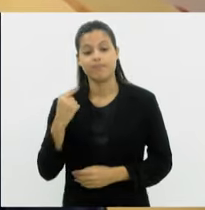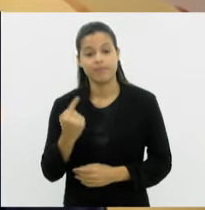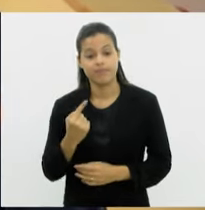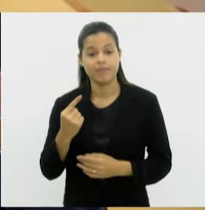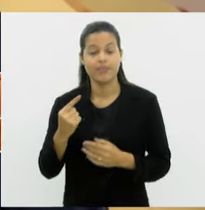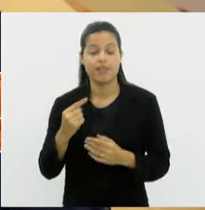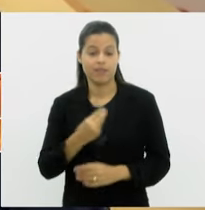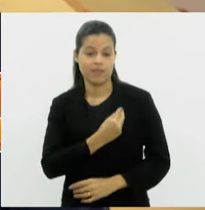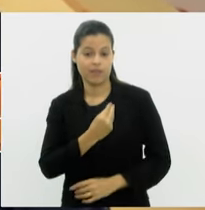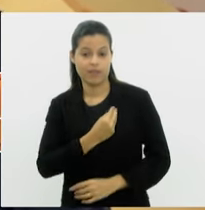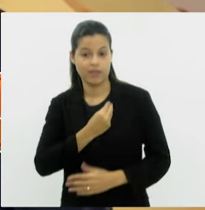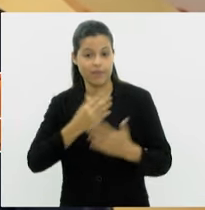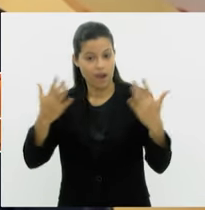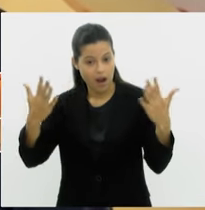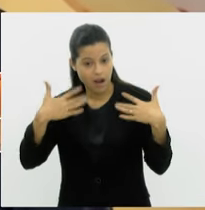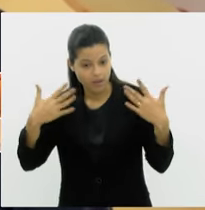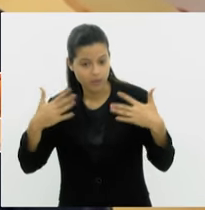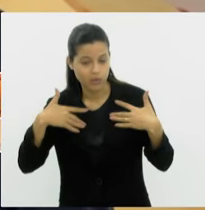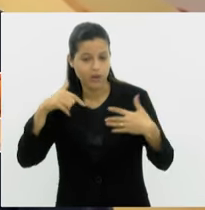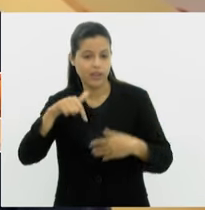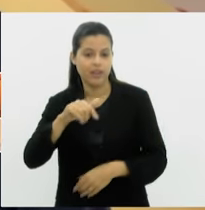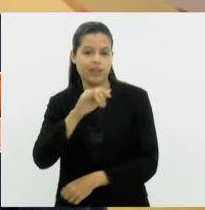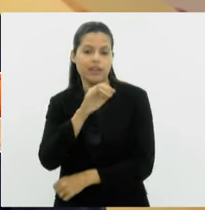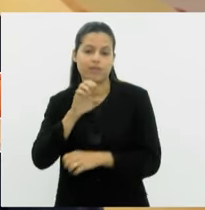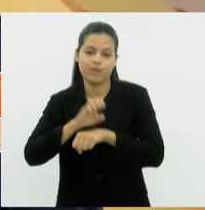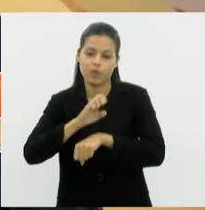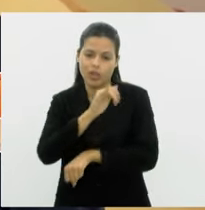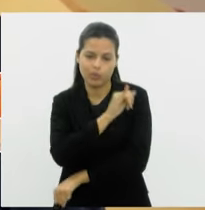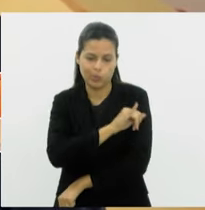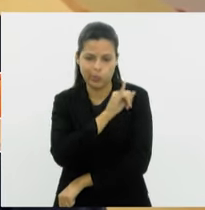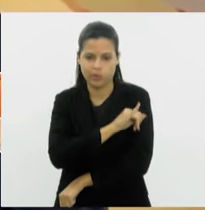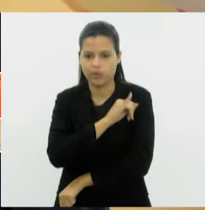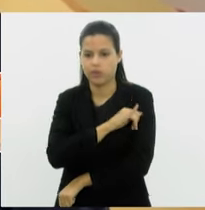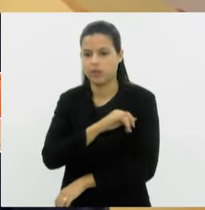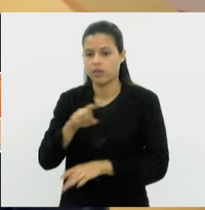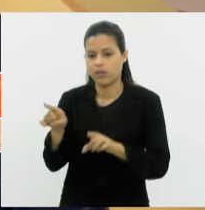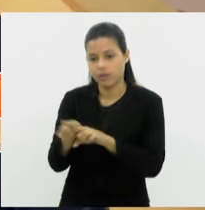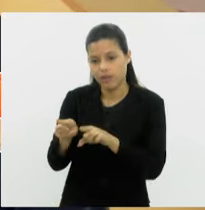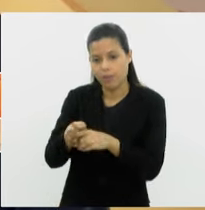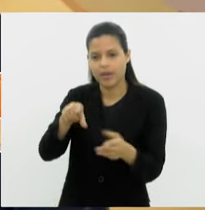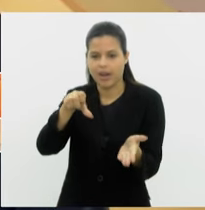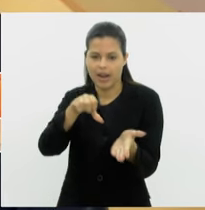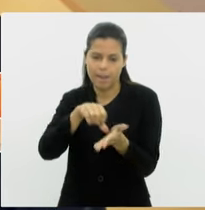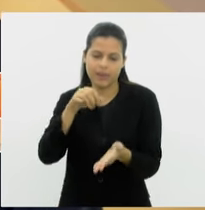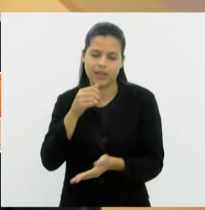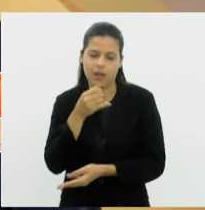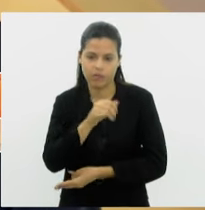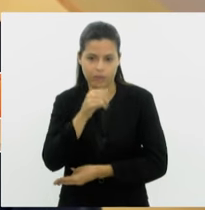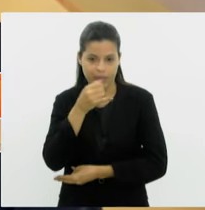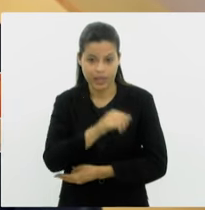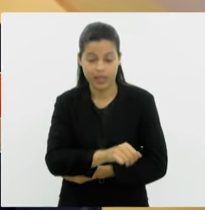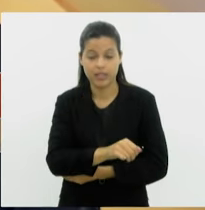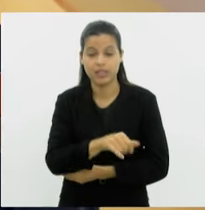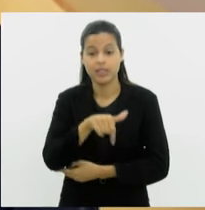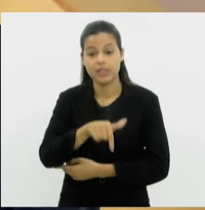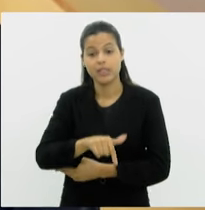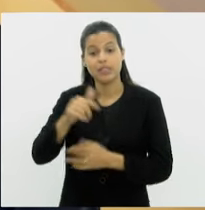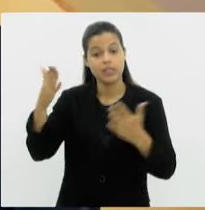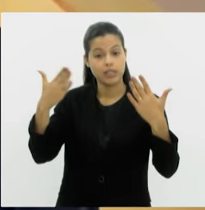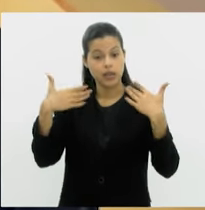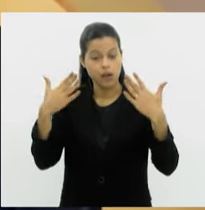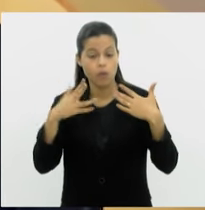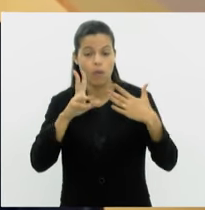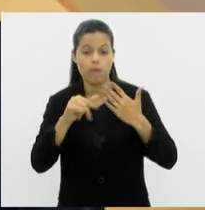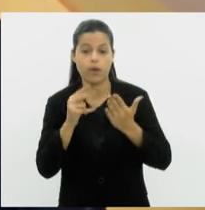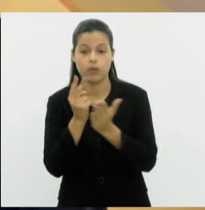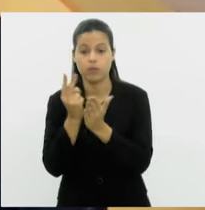calor atuando no estado do Rio de Janeiro e, consequentemente, na capital fluminense. E essa onda de calor ela vai perdurar ao